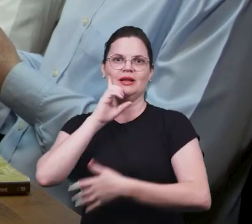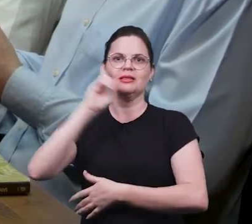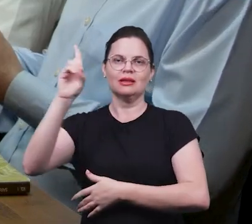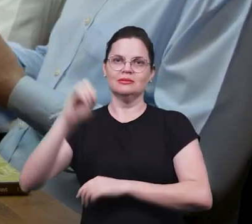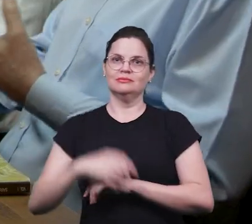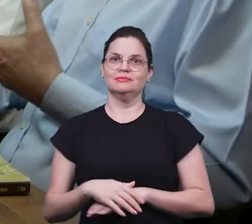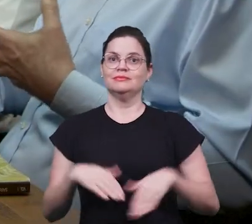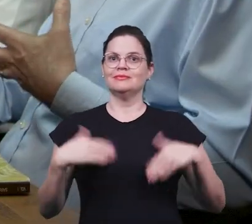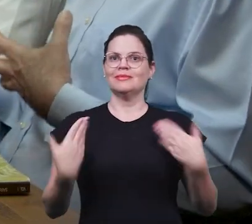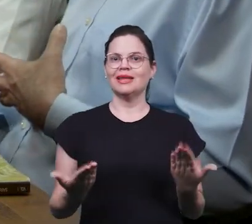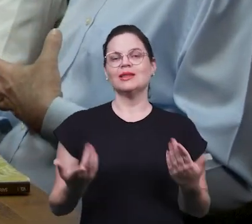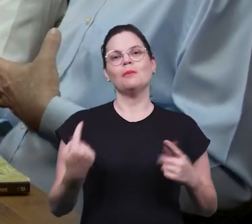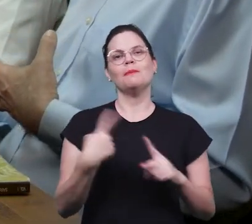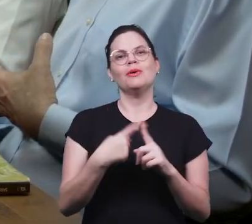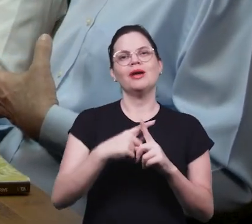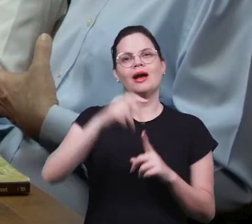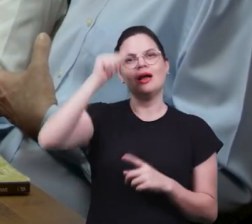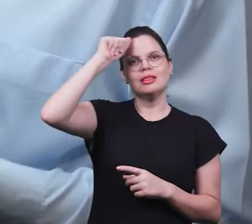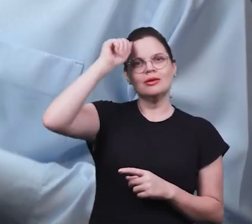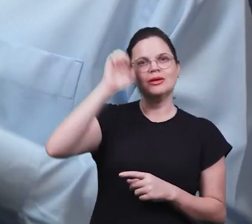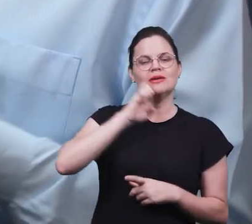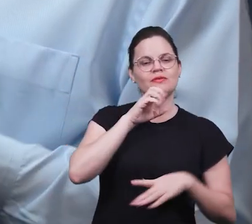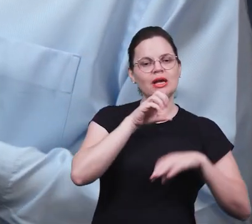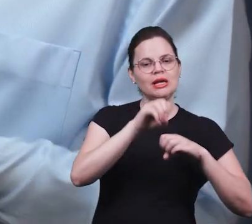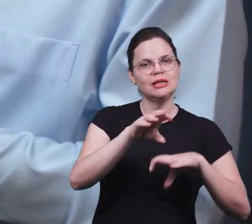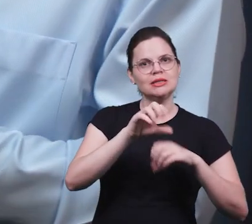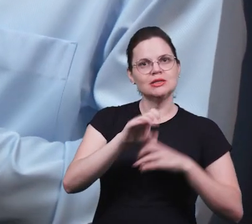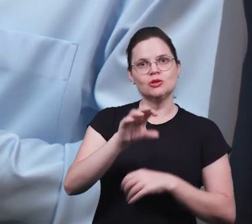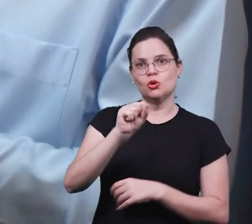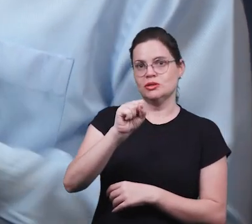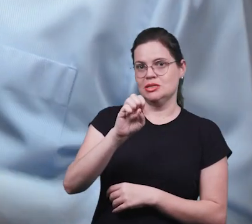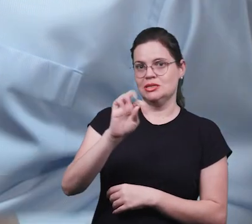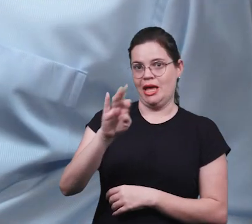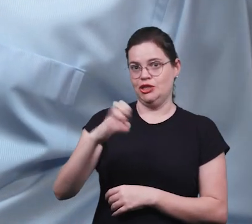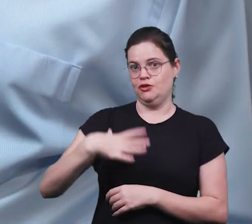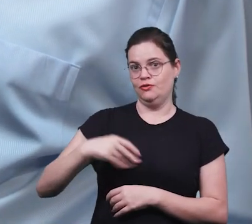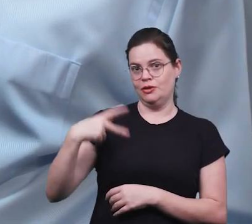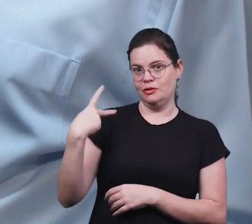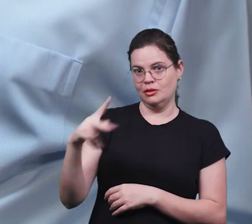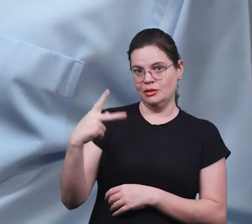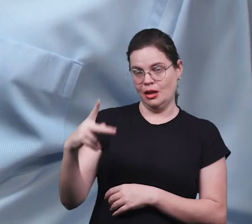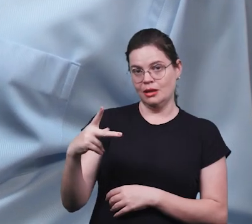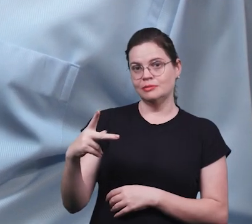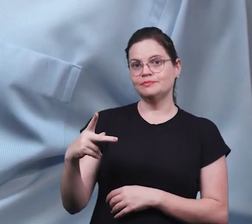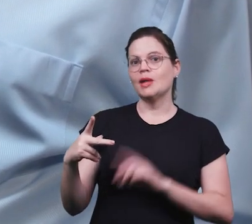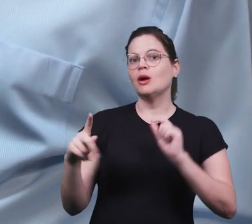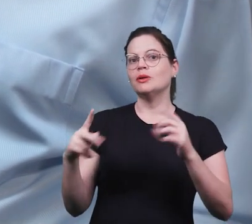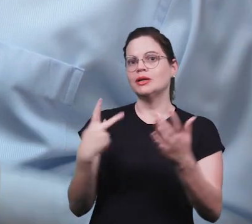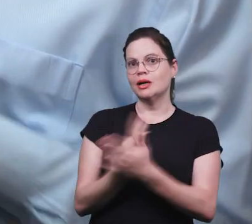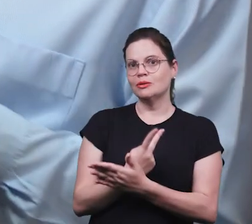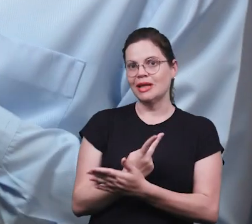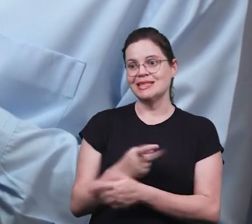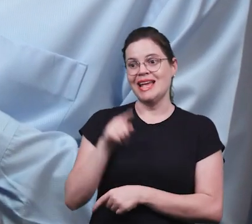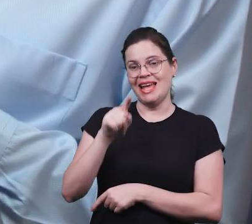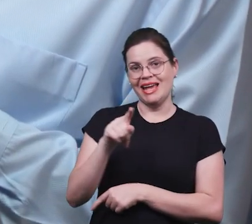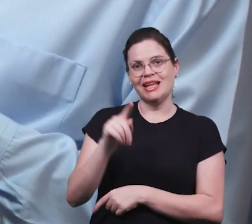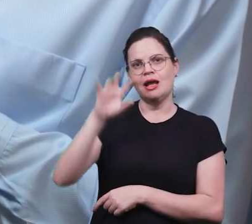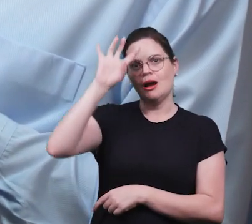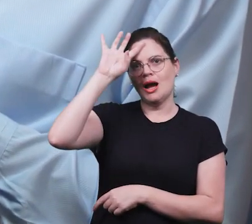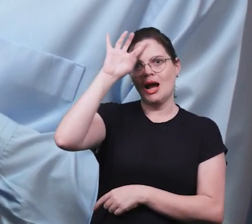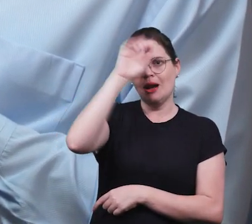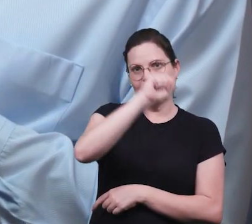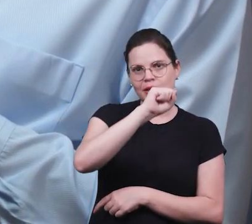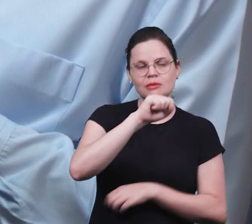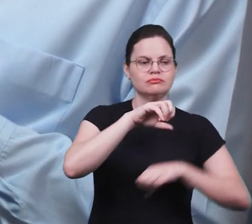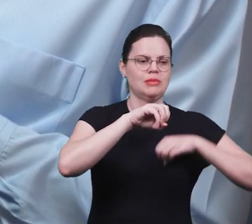transmitida, né? Sete entendeu o projeto, transmitiu para Enos, e ali o nome